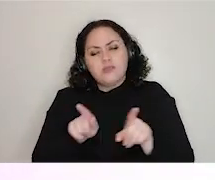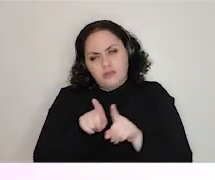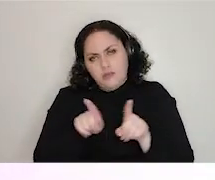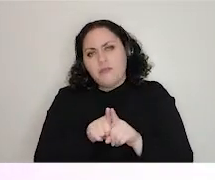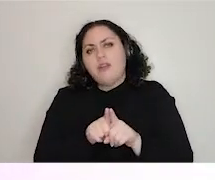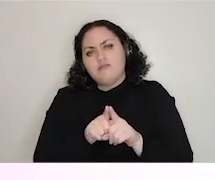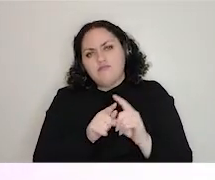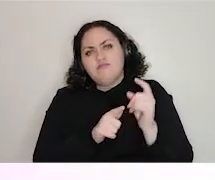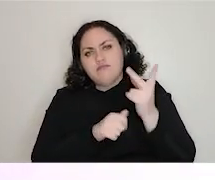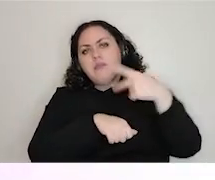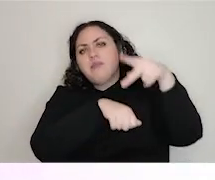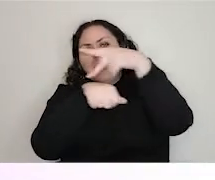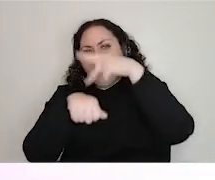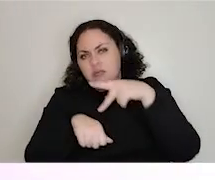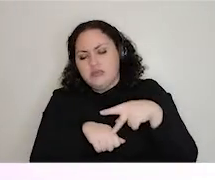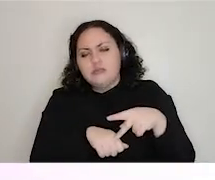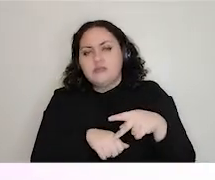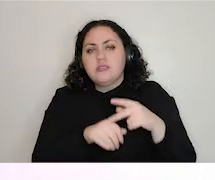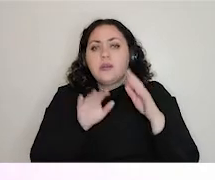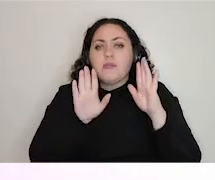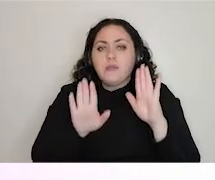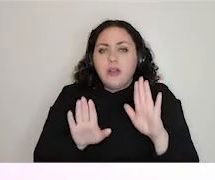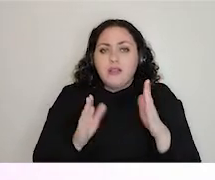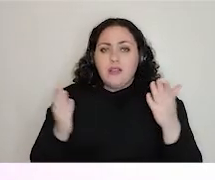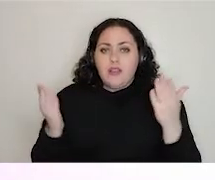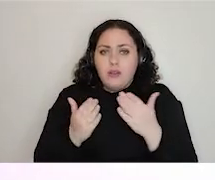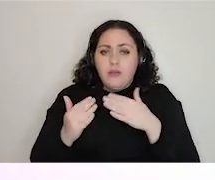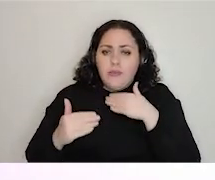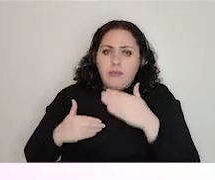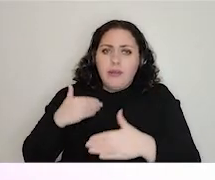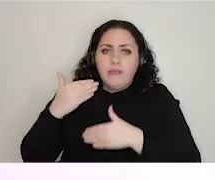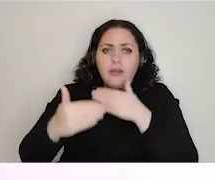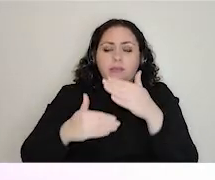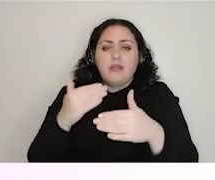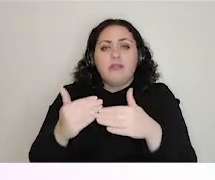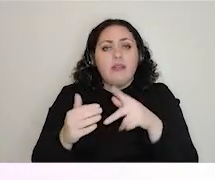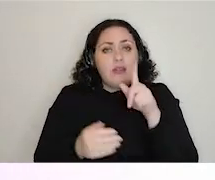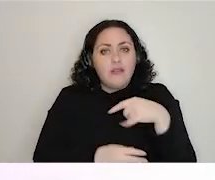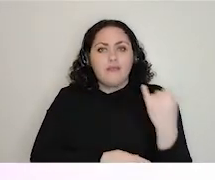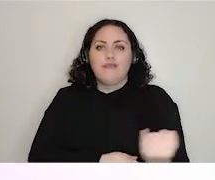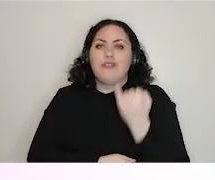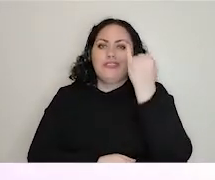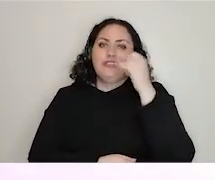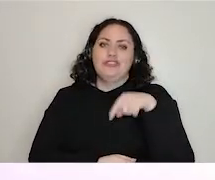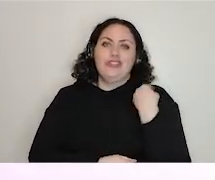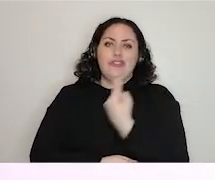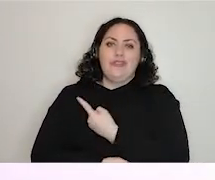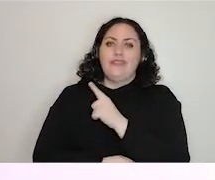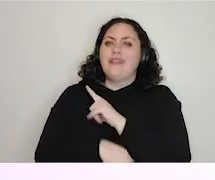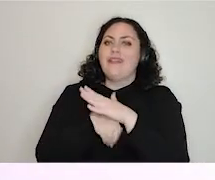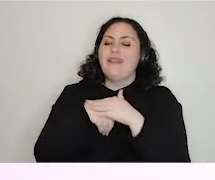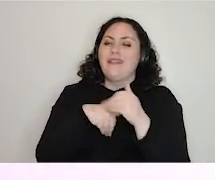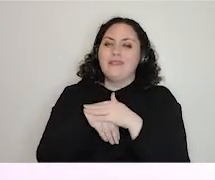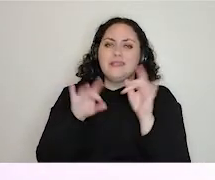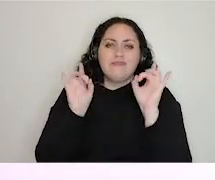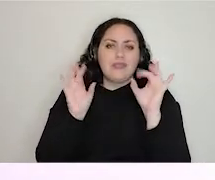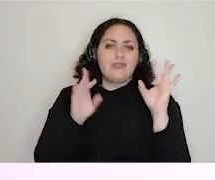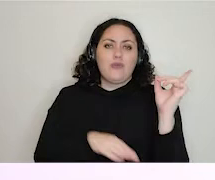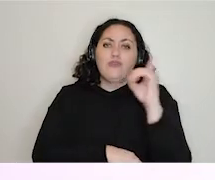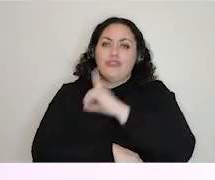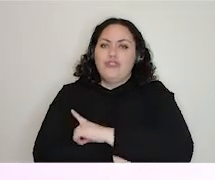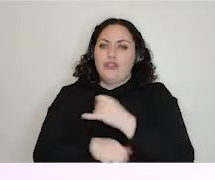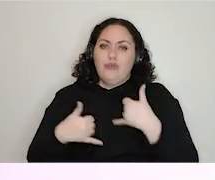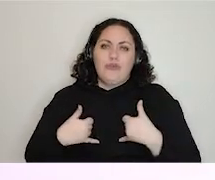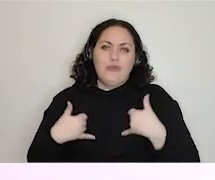mundo, faz com que se torne imprescindível a gente ter um carinho especial por esse dia, justamente